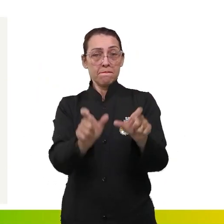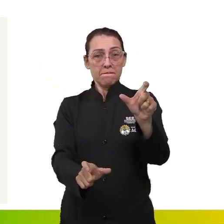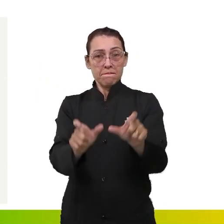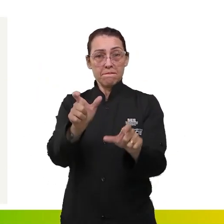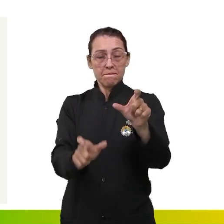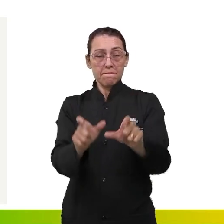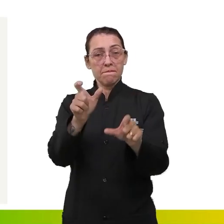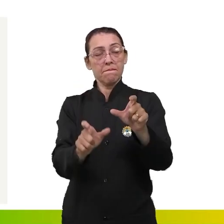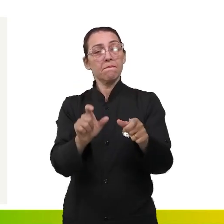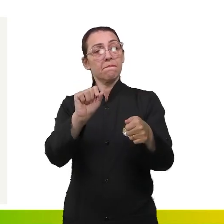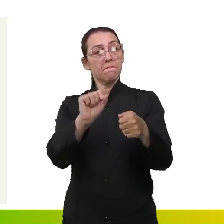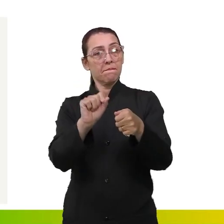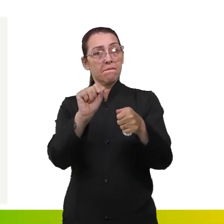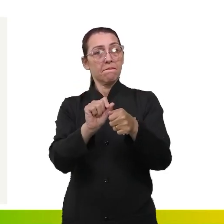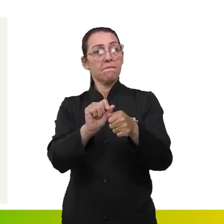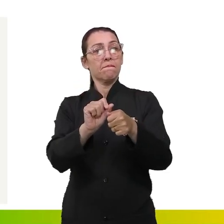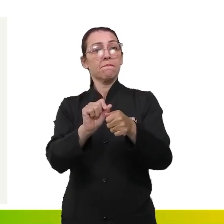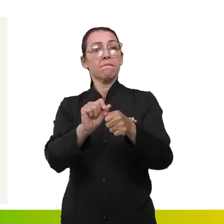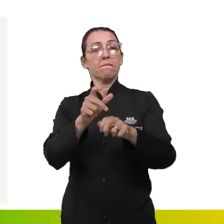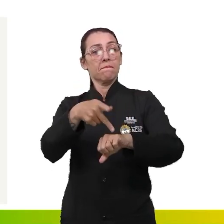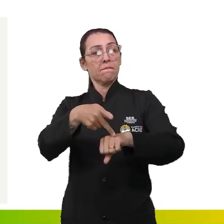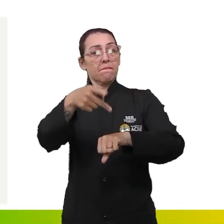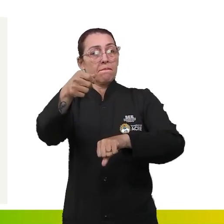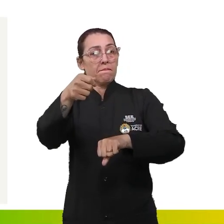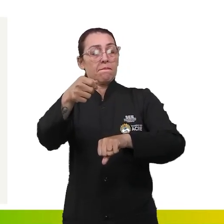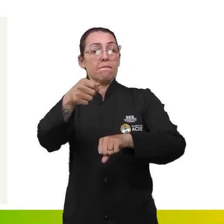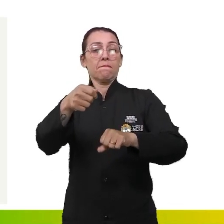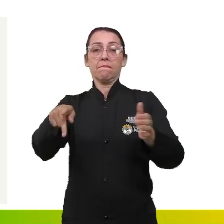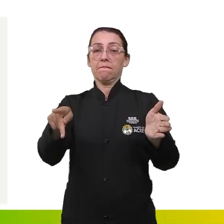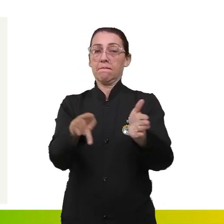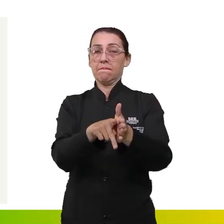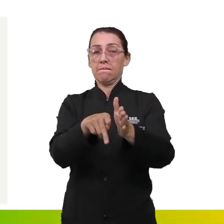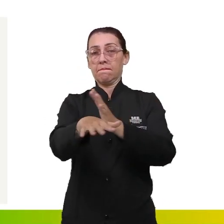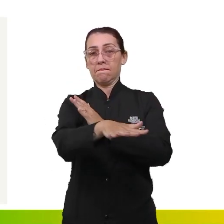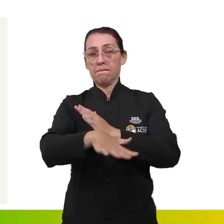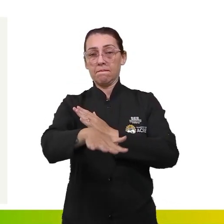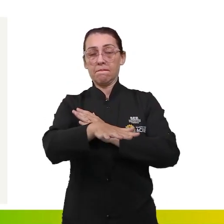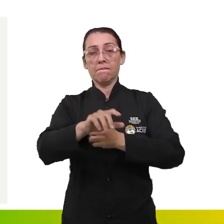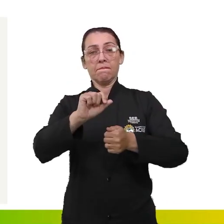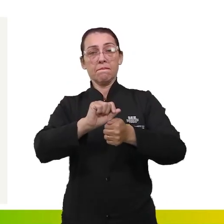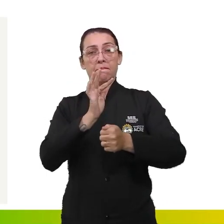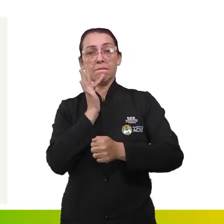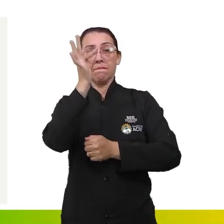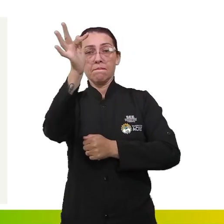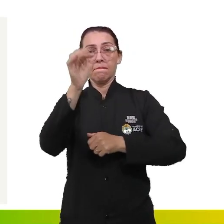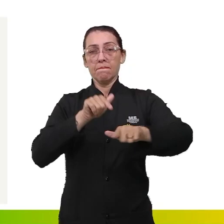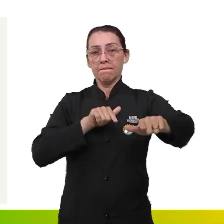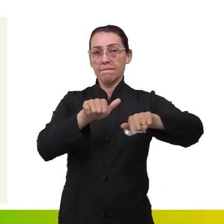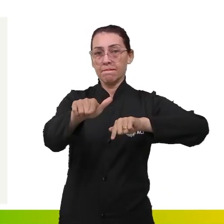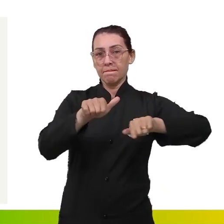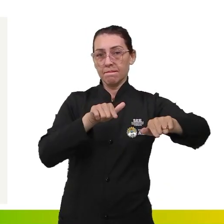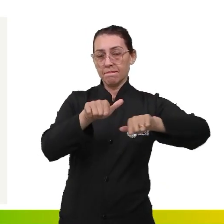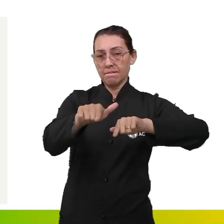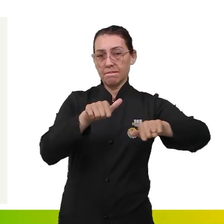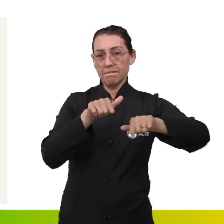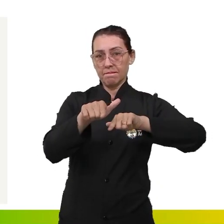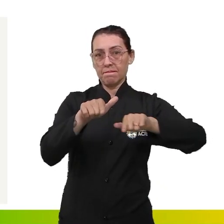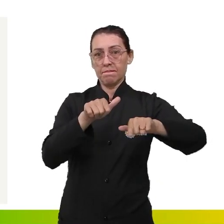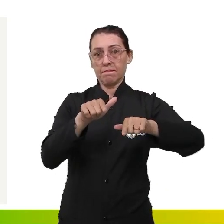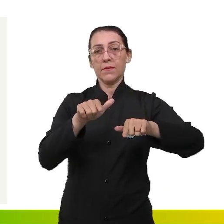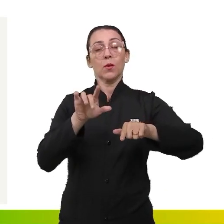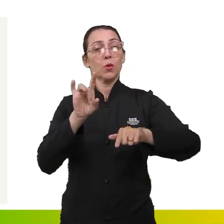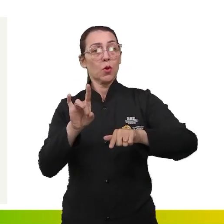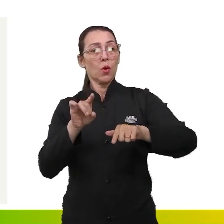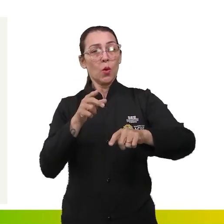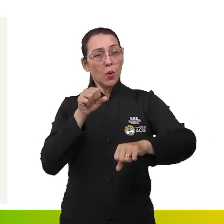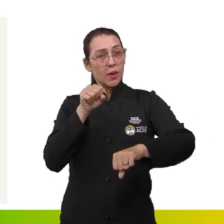sigue para especializar-se em uma área específica e construir seu futuro laboral. Não se trata só de um emprego,